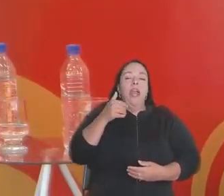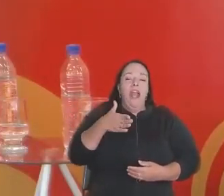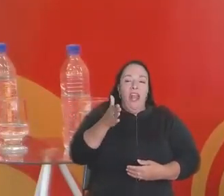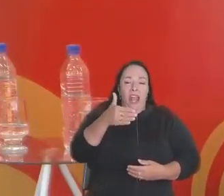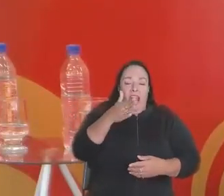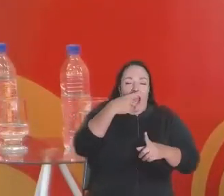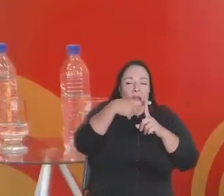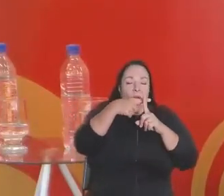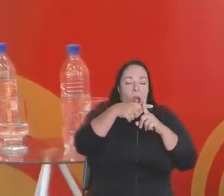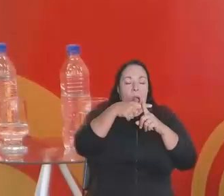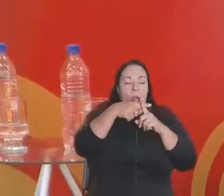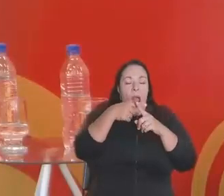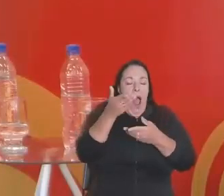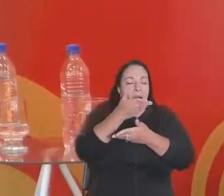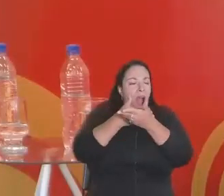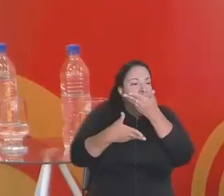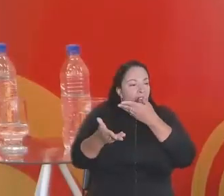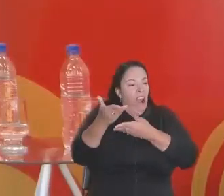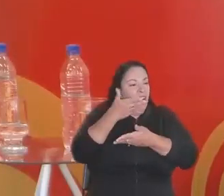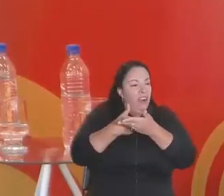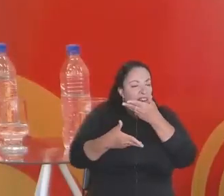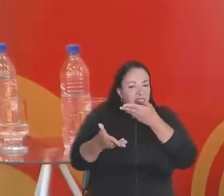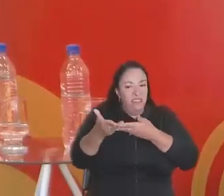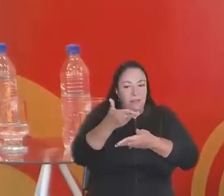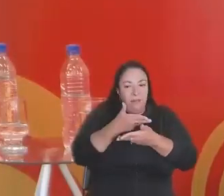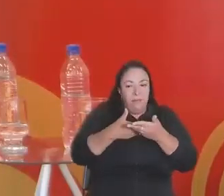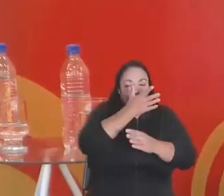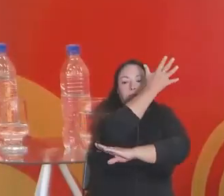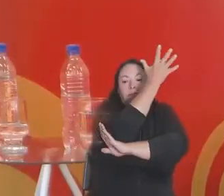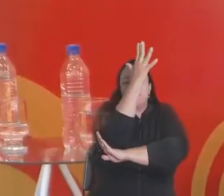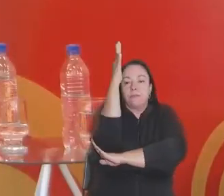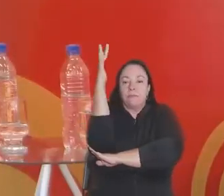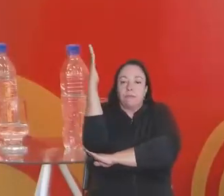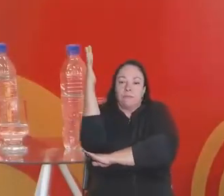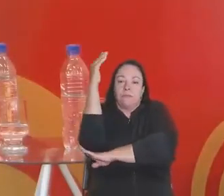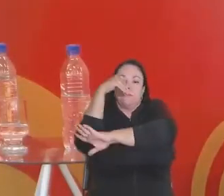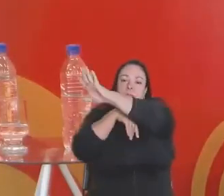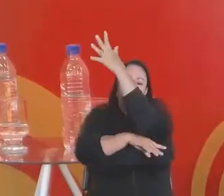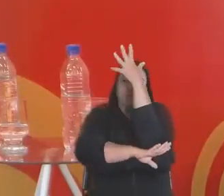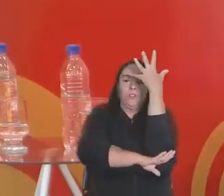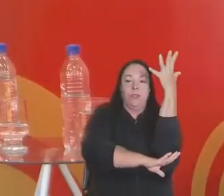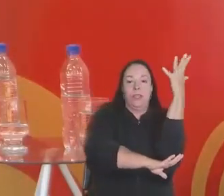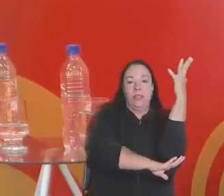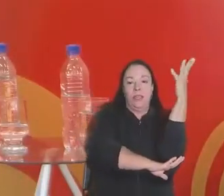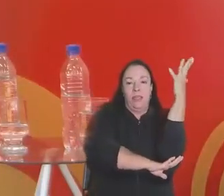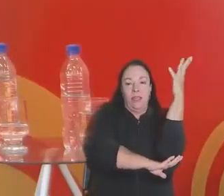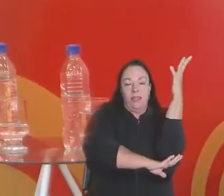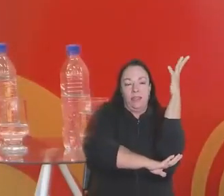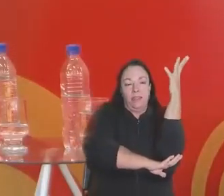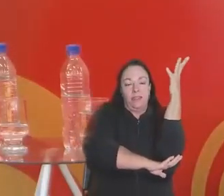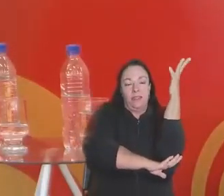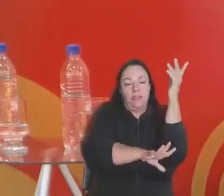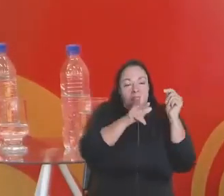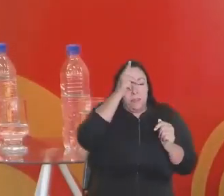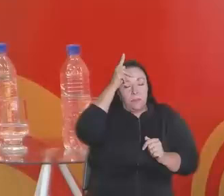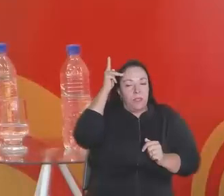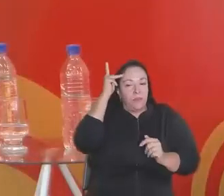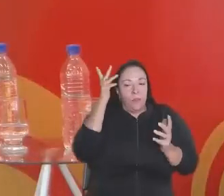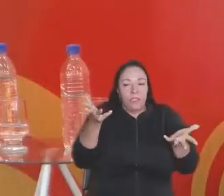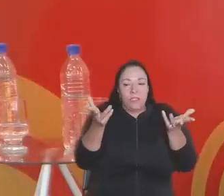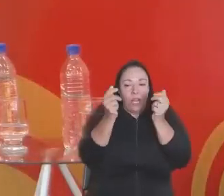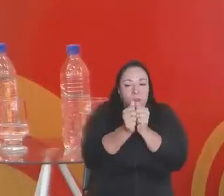envolve o seu redor, a natureza, quem está junto com você, o bate-papo, o convívio da